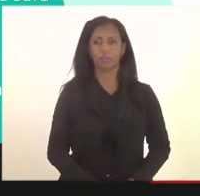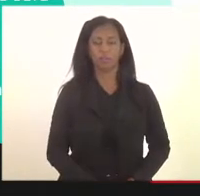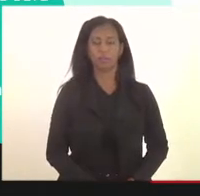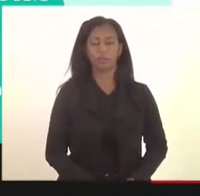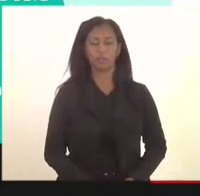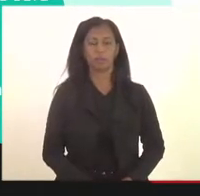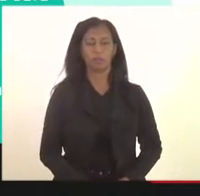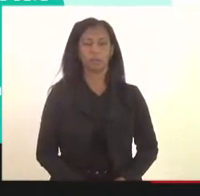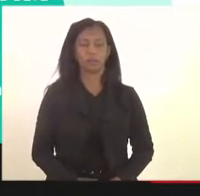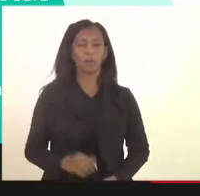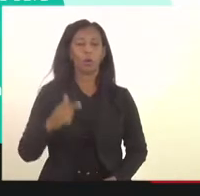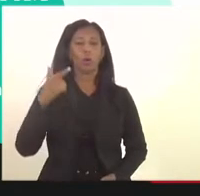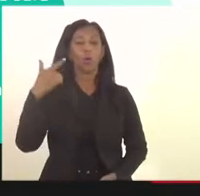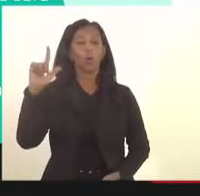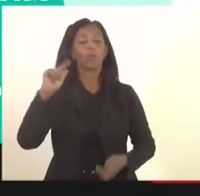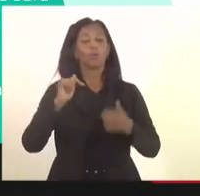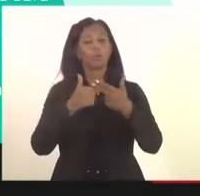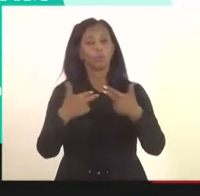Outra coisa importante...